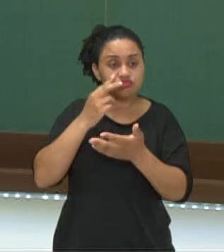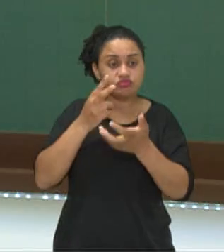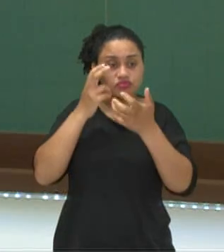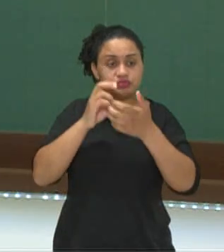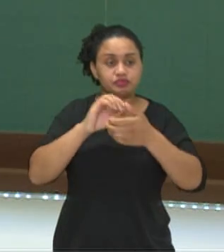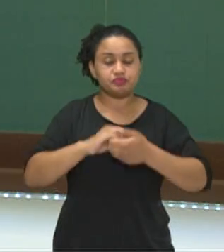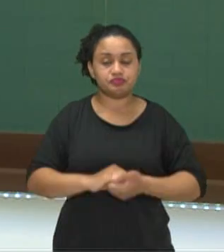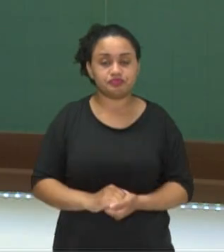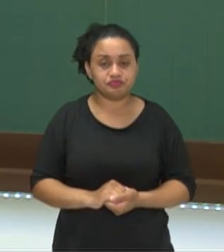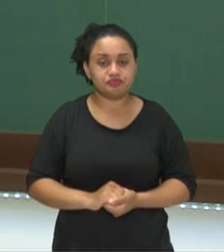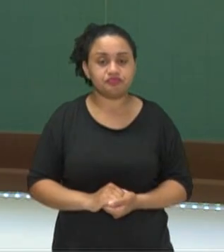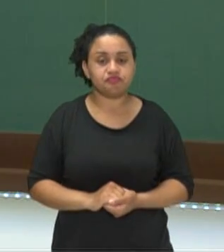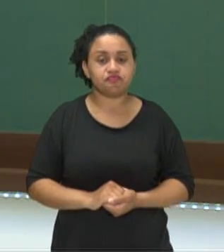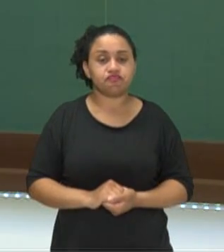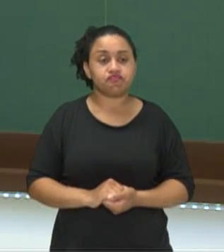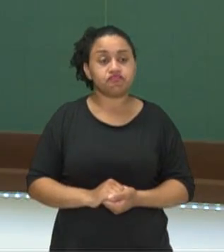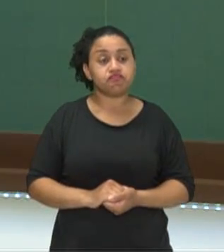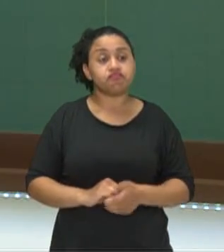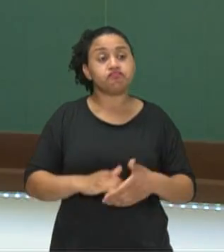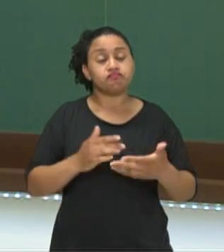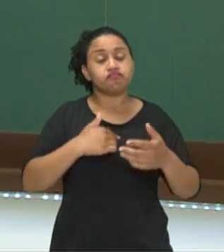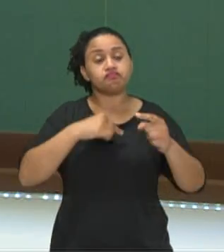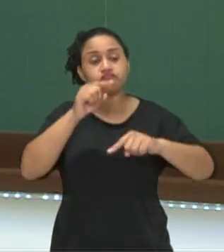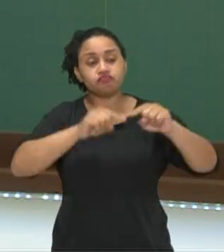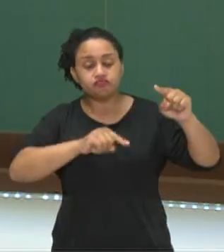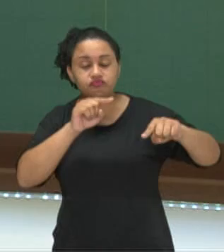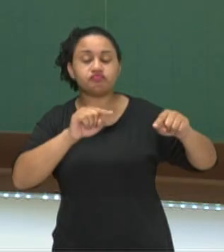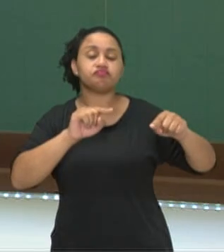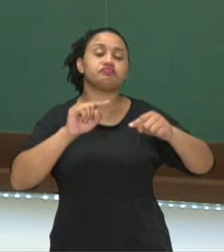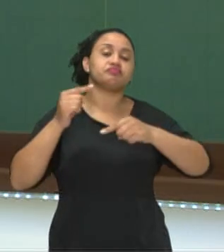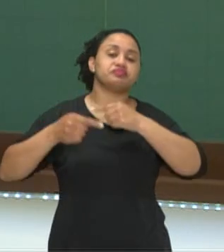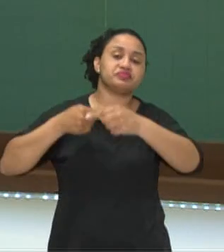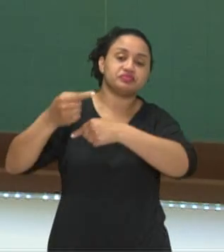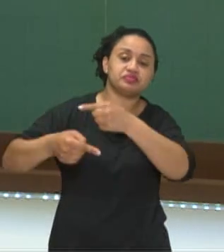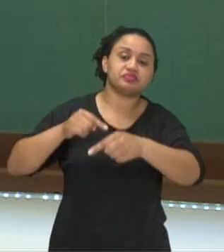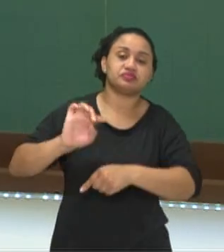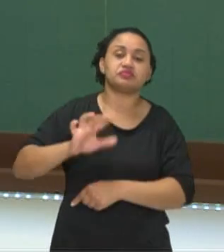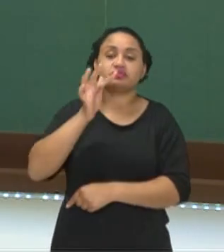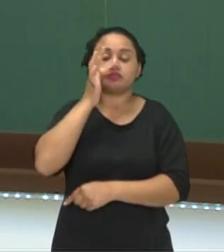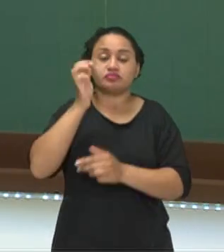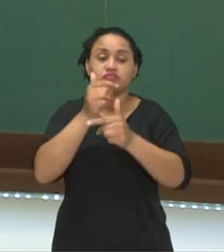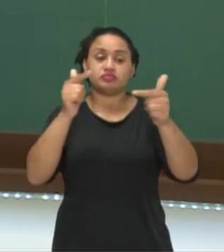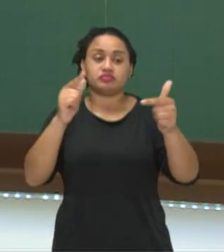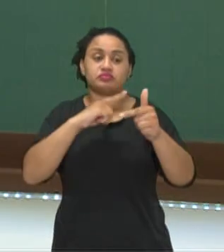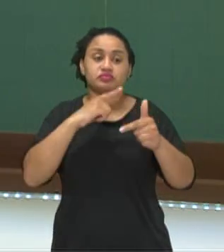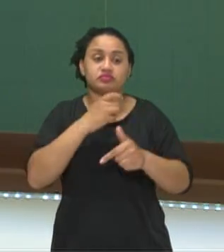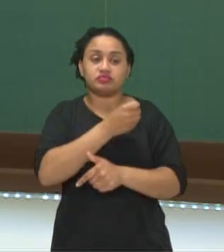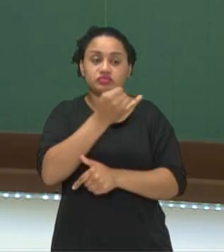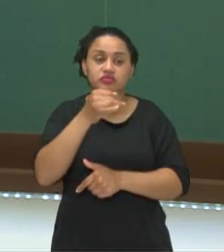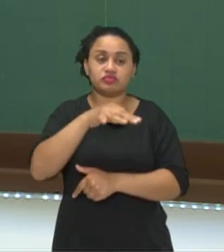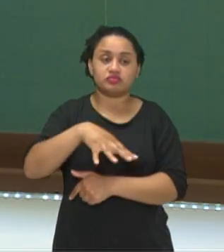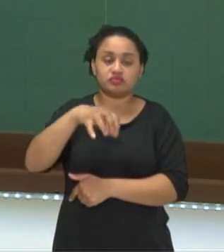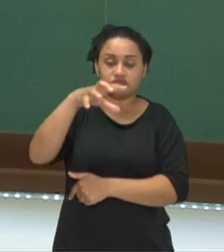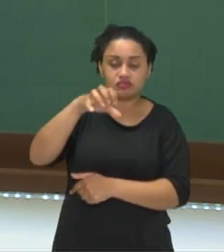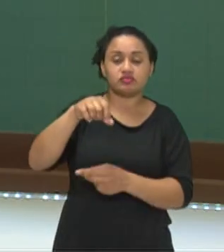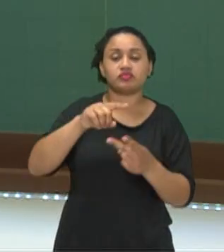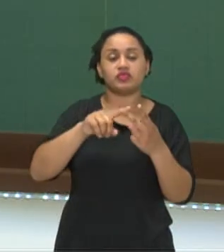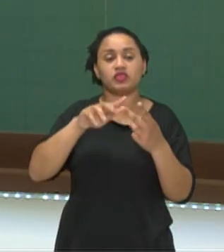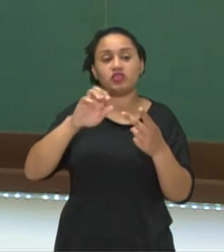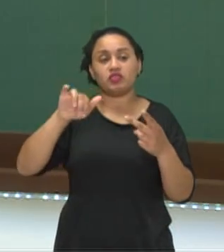monoclina. Essa alternância de gerações que acontecem nas plantas, algumas algas e